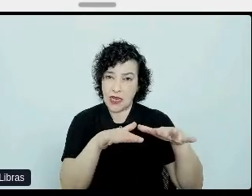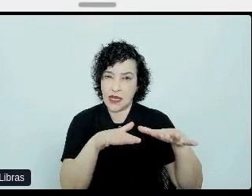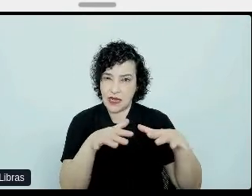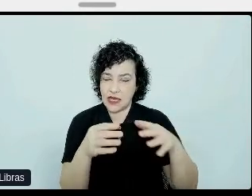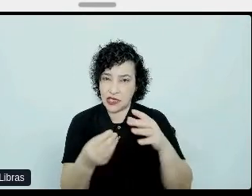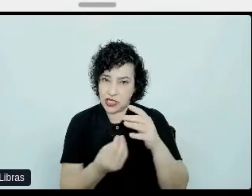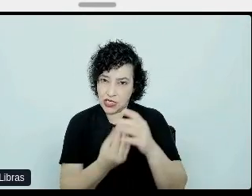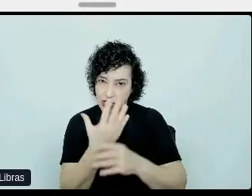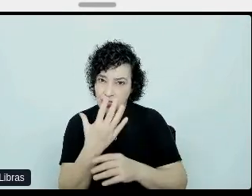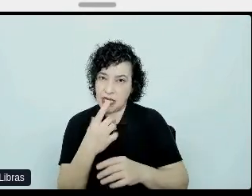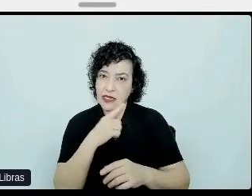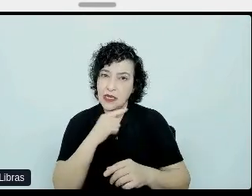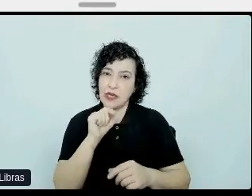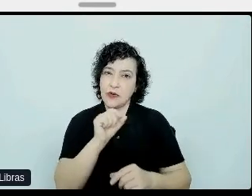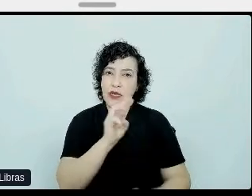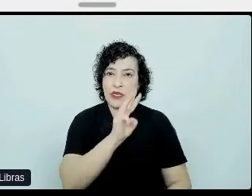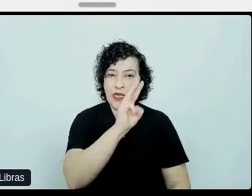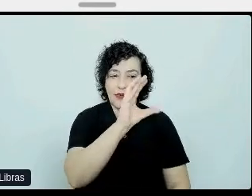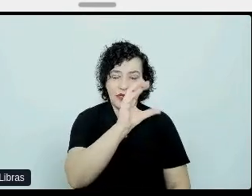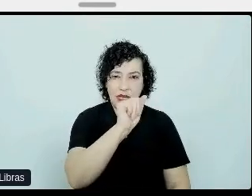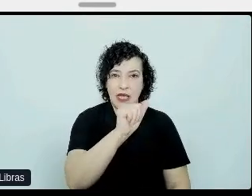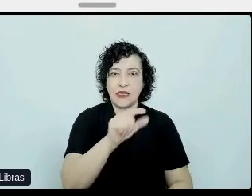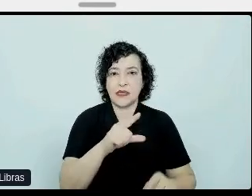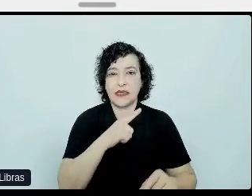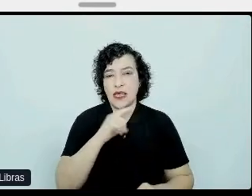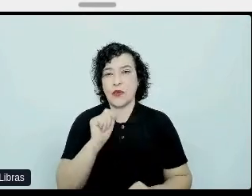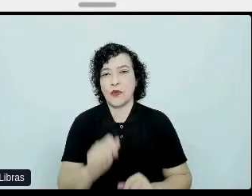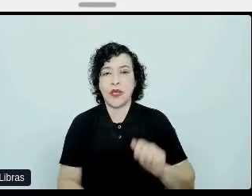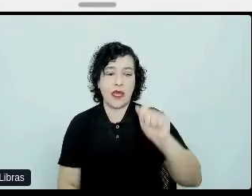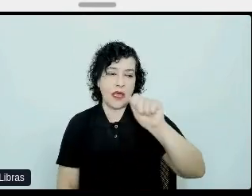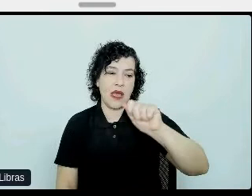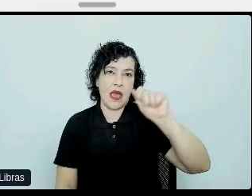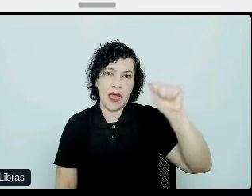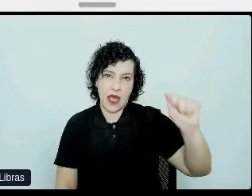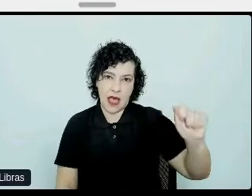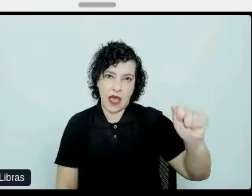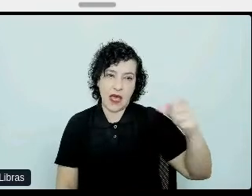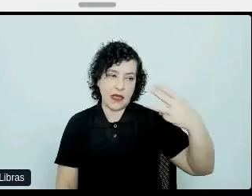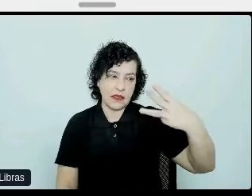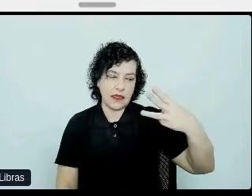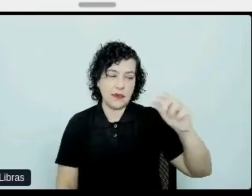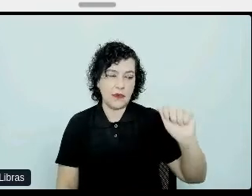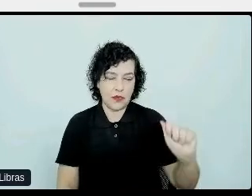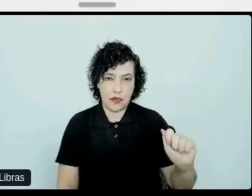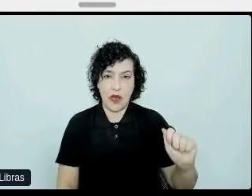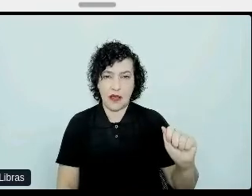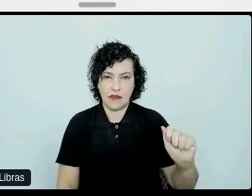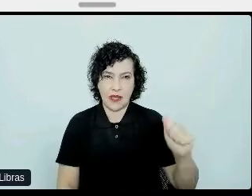do 1A, do AA e do AAA. E se é muito comum o pessoal ter